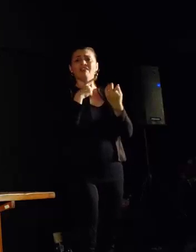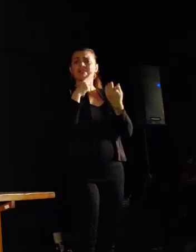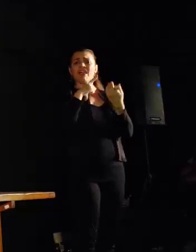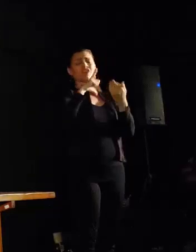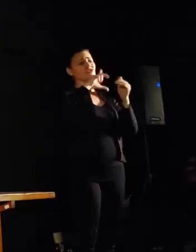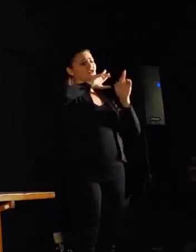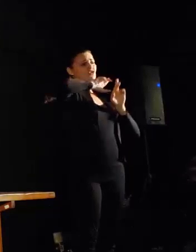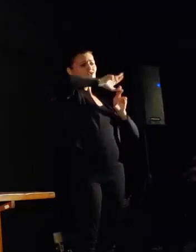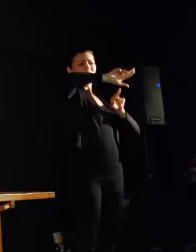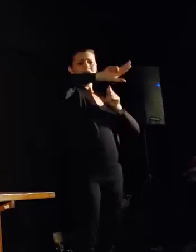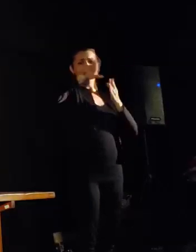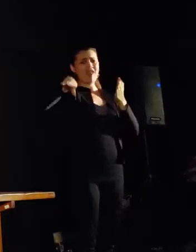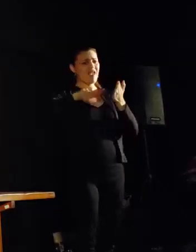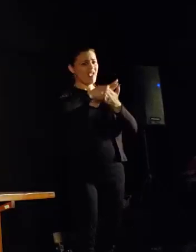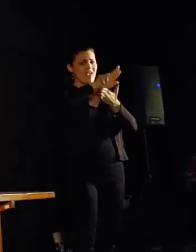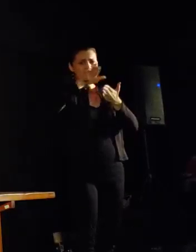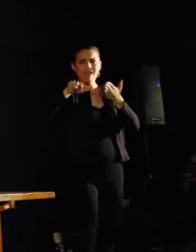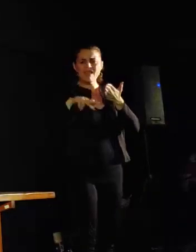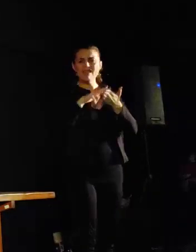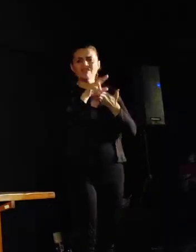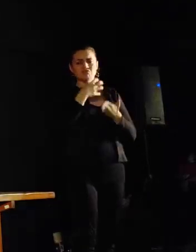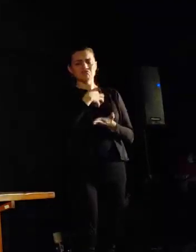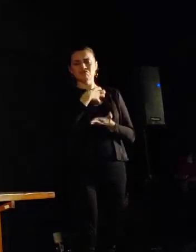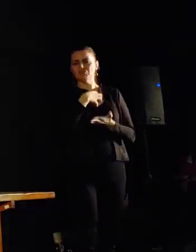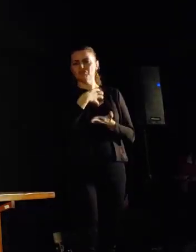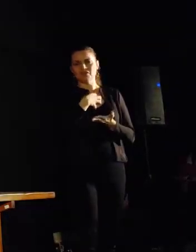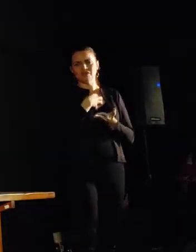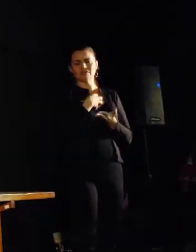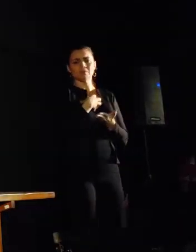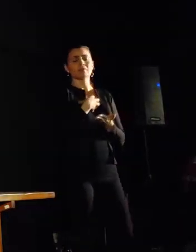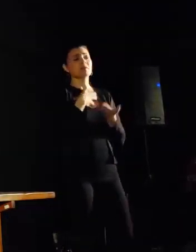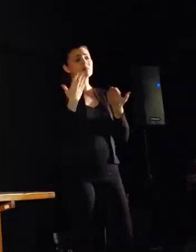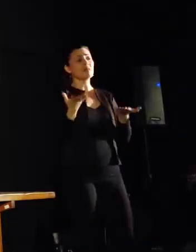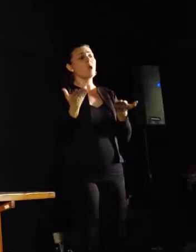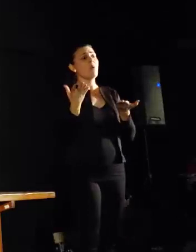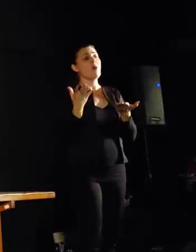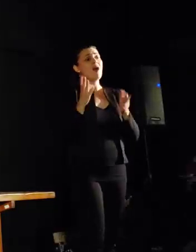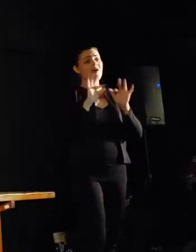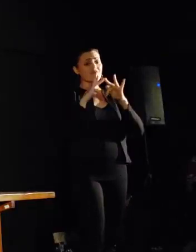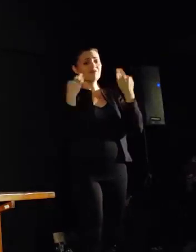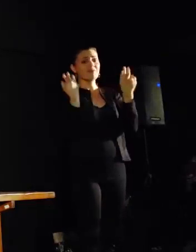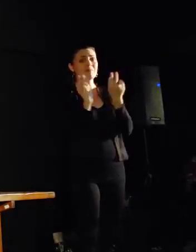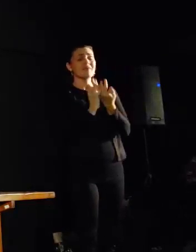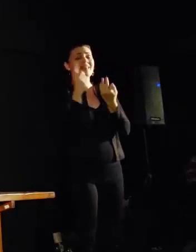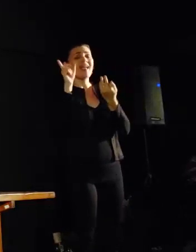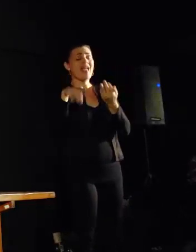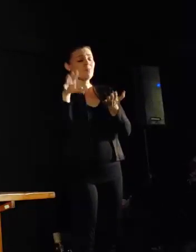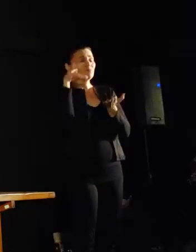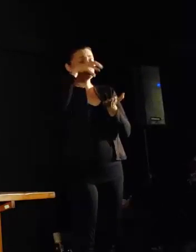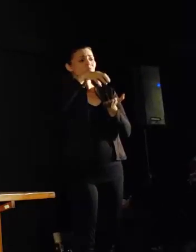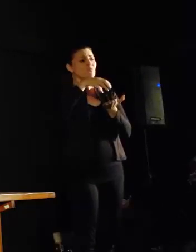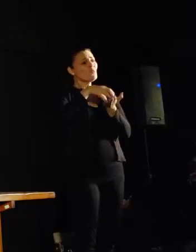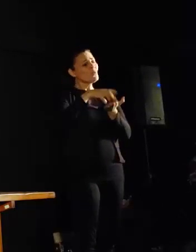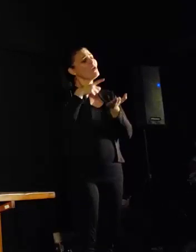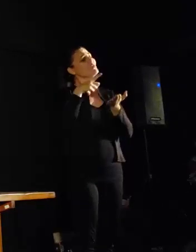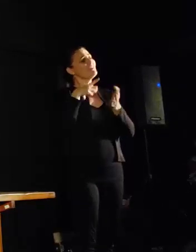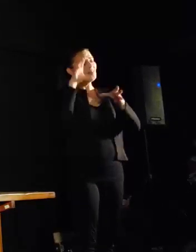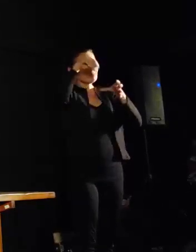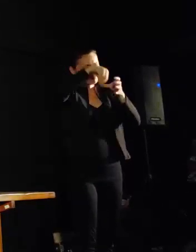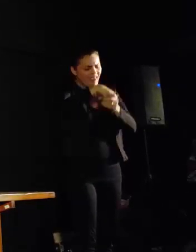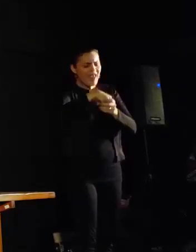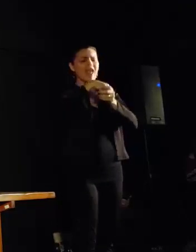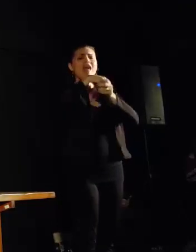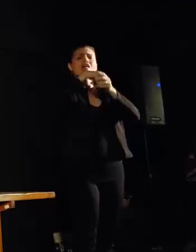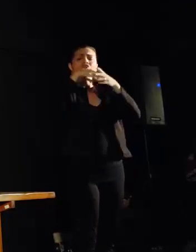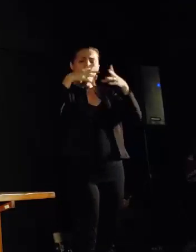do Freud, né? Uma das ideias fundamentais do Freud é dizer a família é um núcleo profundamente antagônico e conflitual. Ela é marcada por conflitos